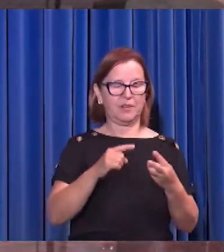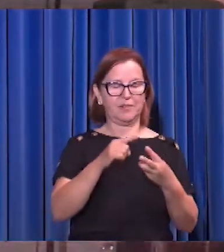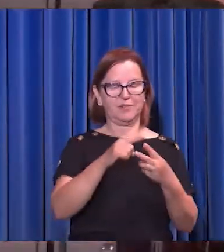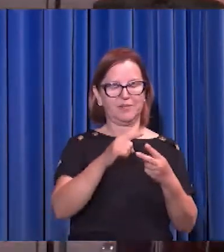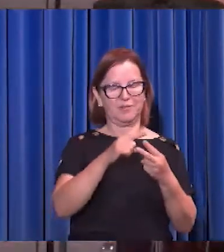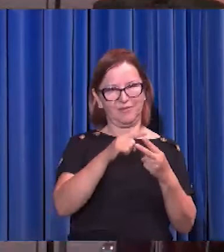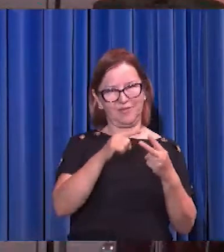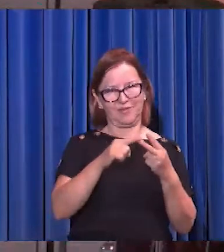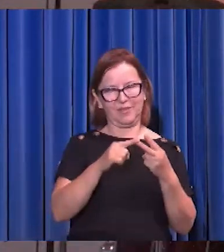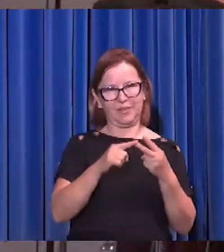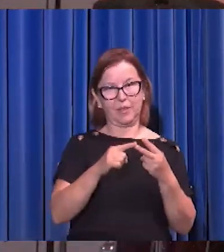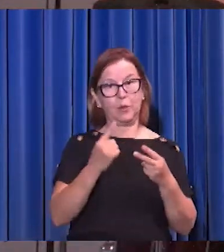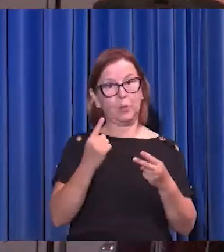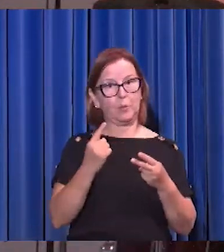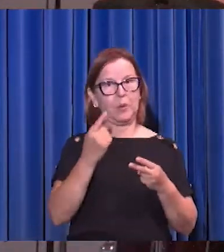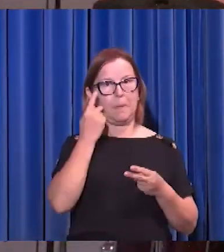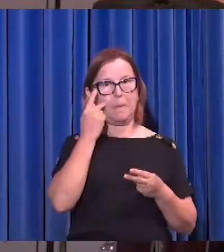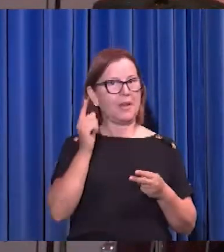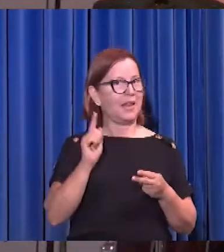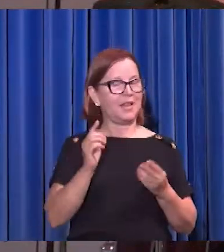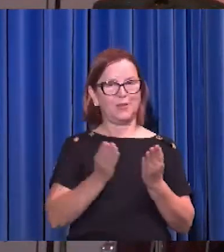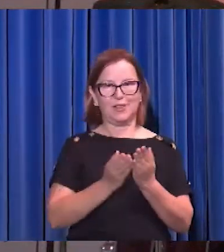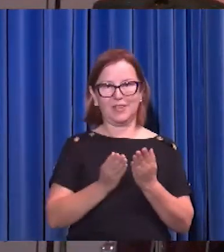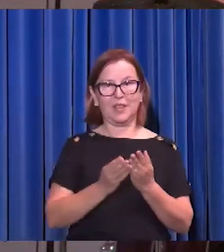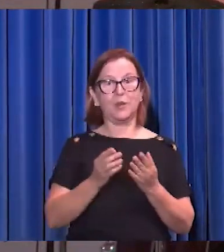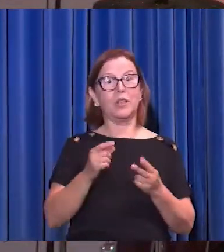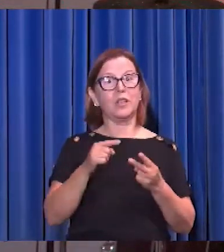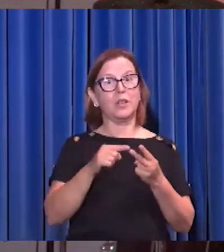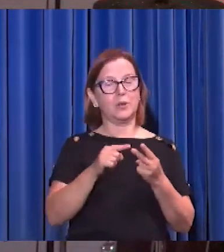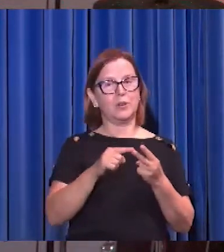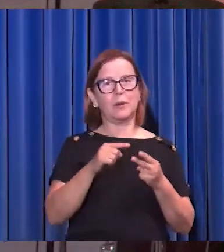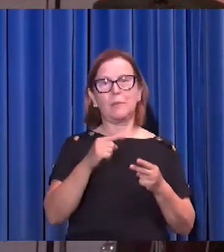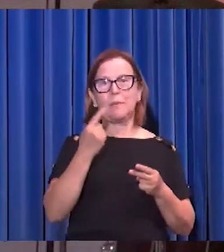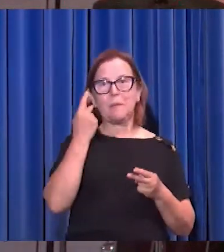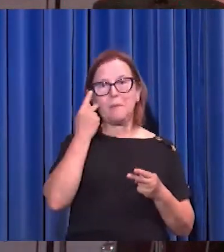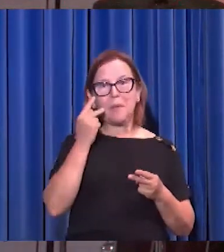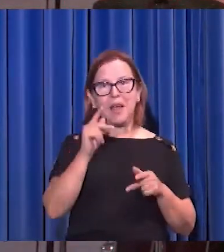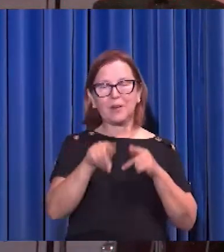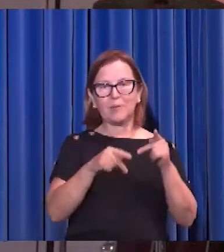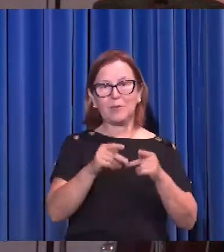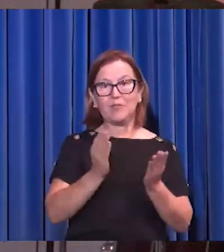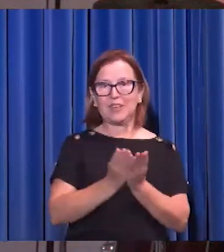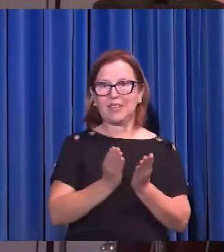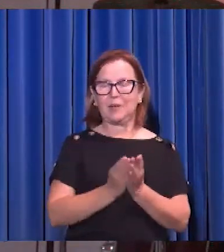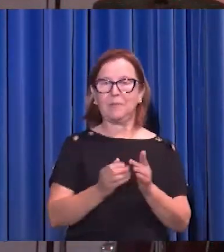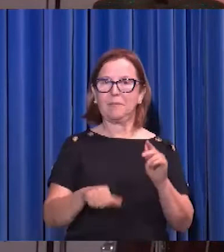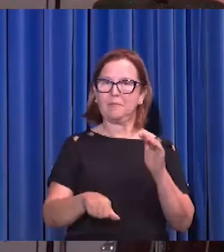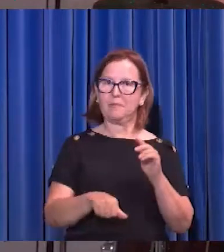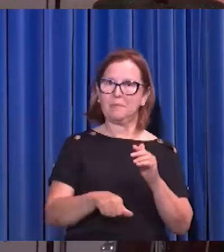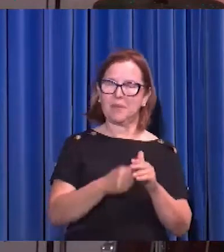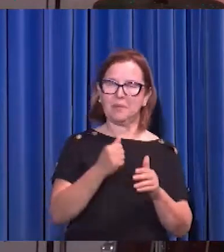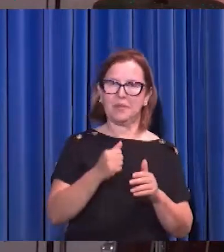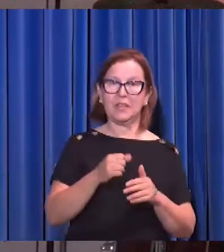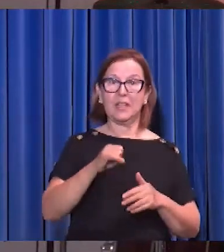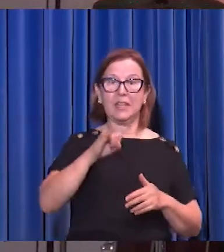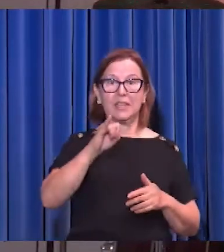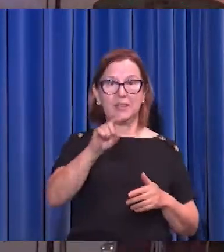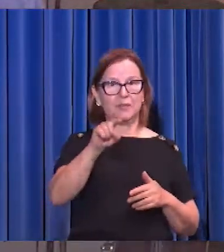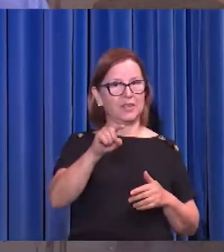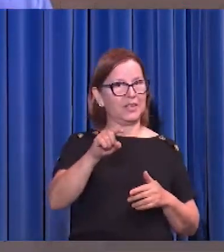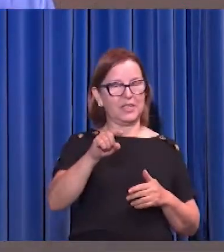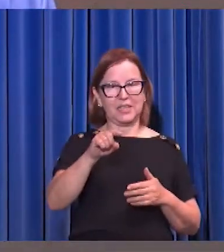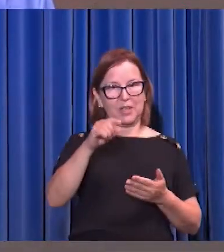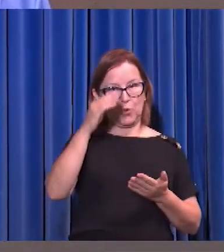aplicação para não cristãos e uma aplicação para cristãos. A primeira, se você ainda não